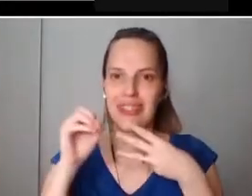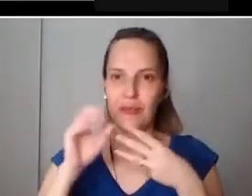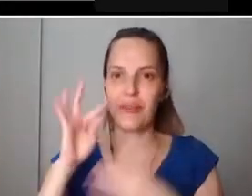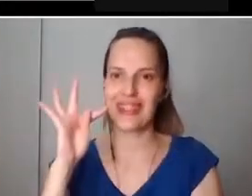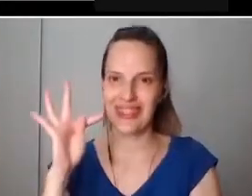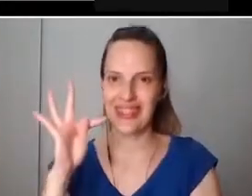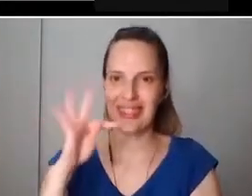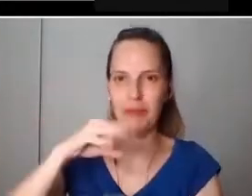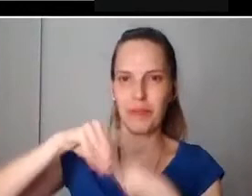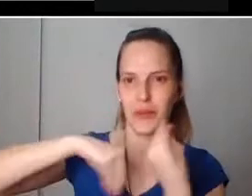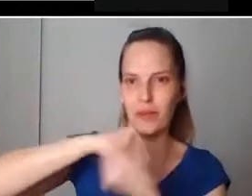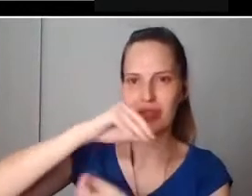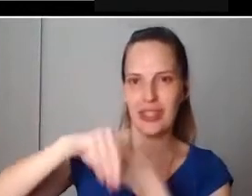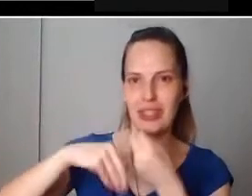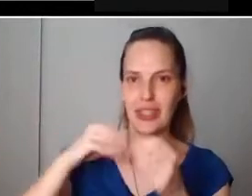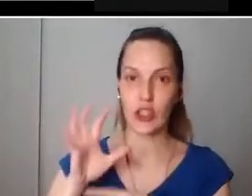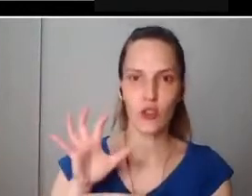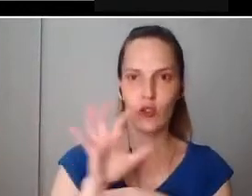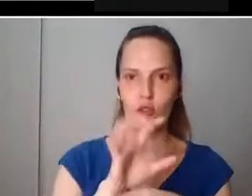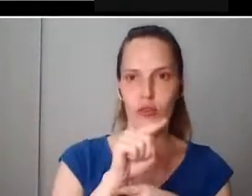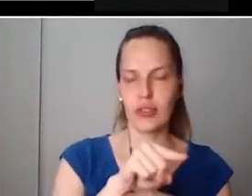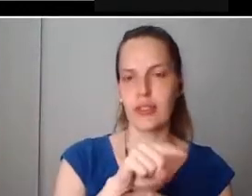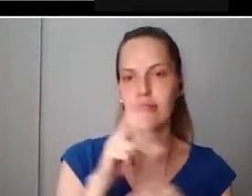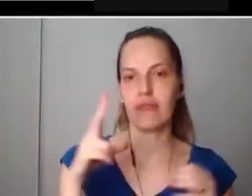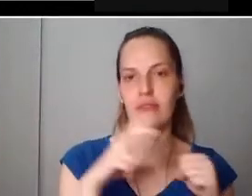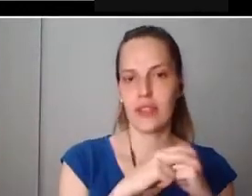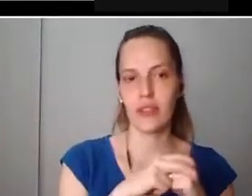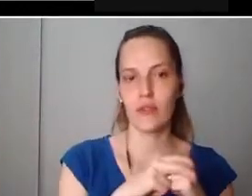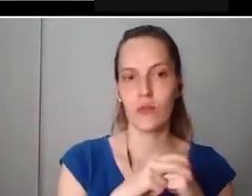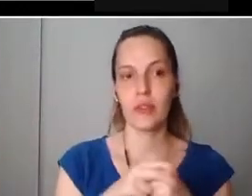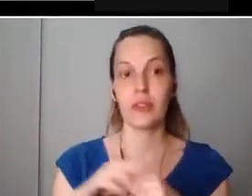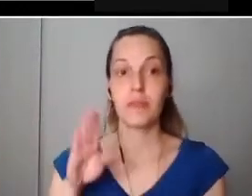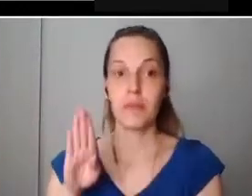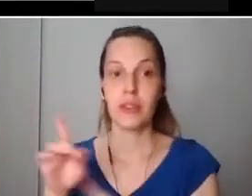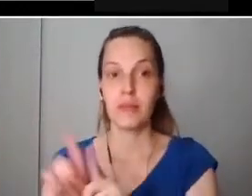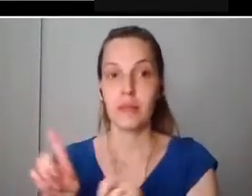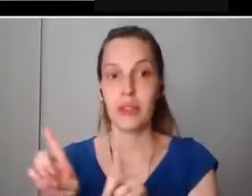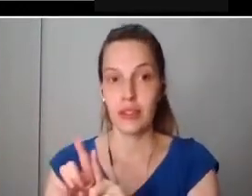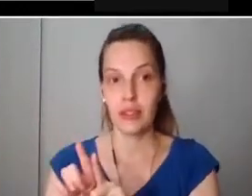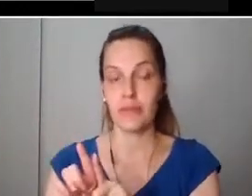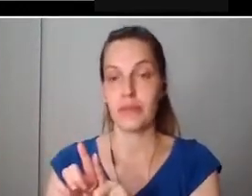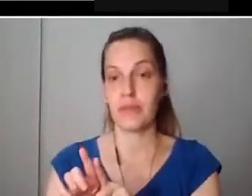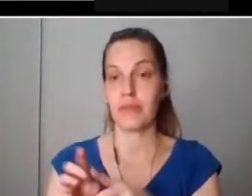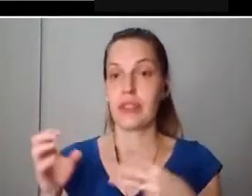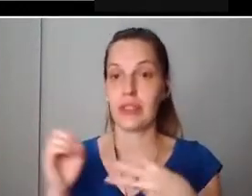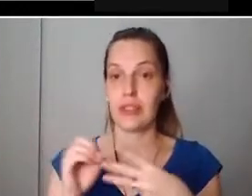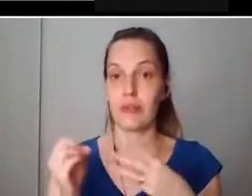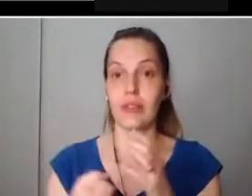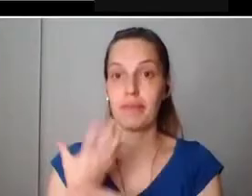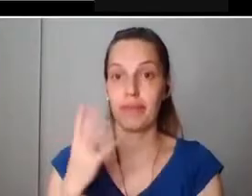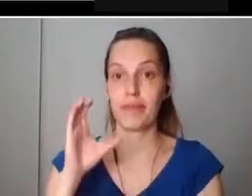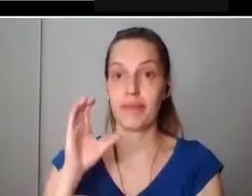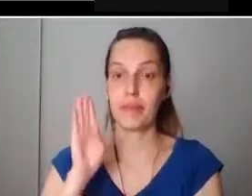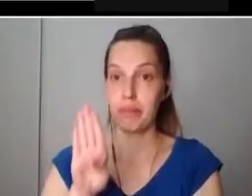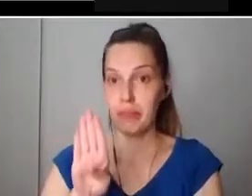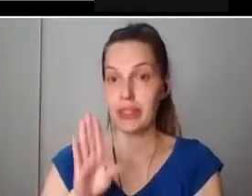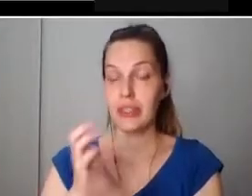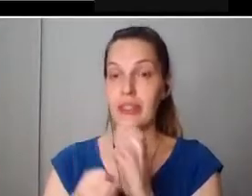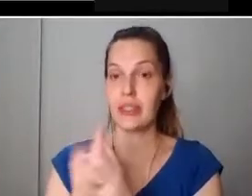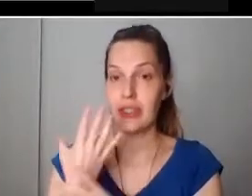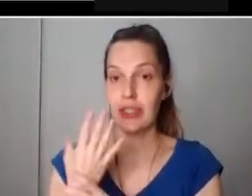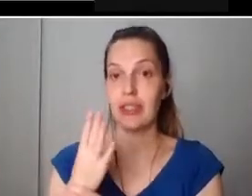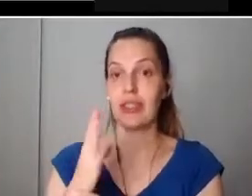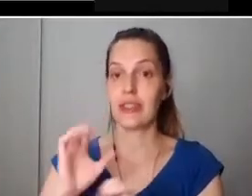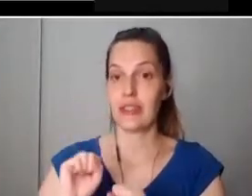vírus, diferentes tipos de células B, mas principalmente a gente quer criar células B de memória que façam anticorpos específicos, e